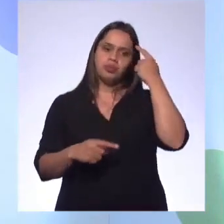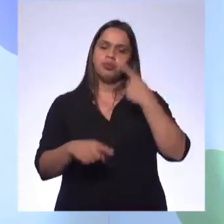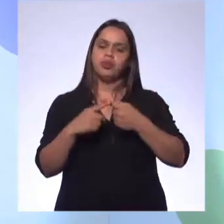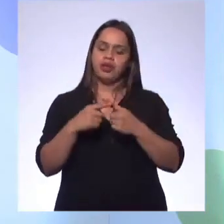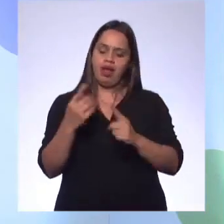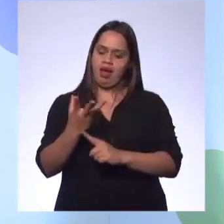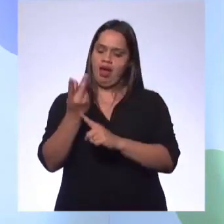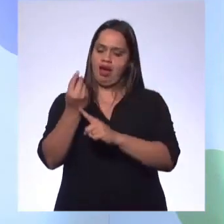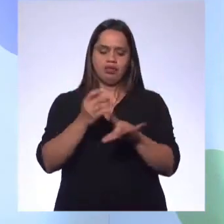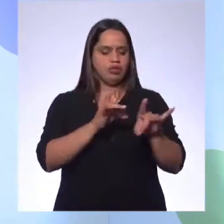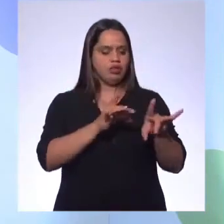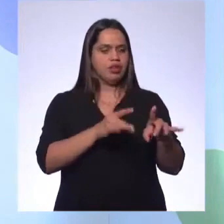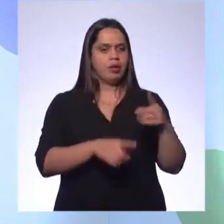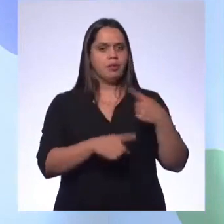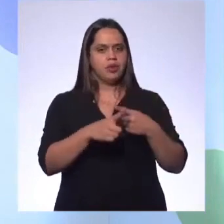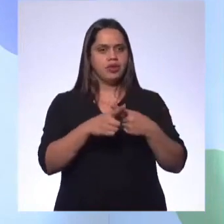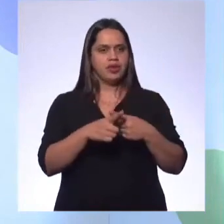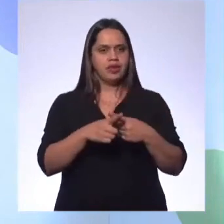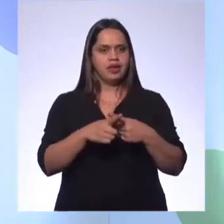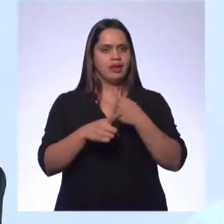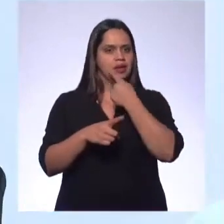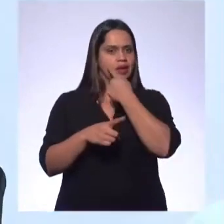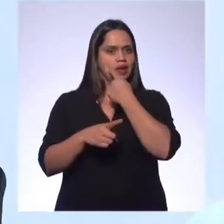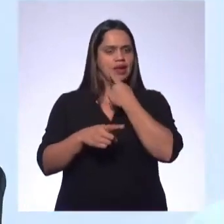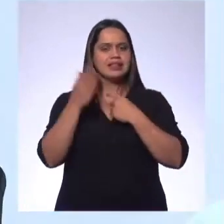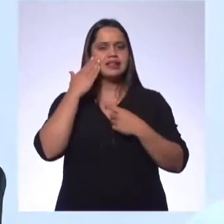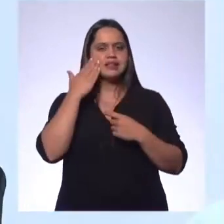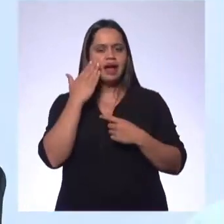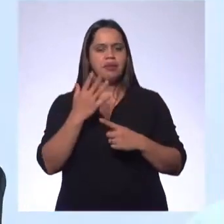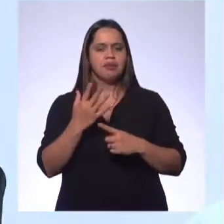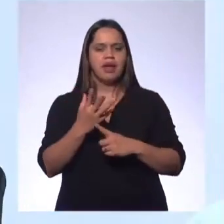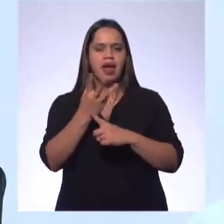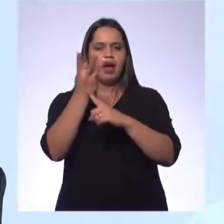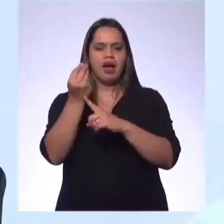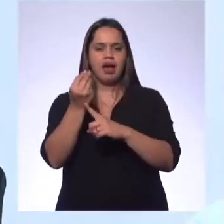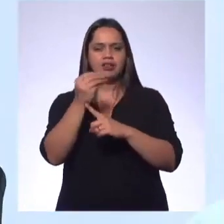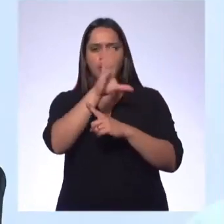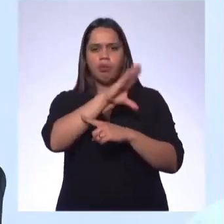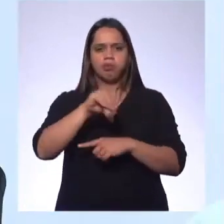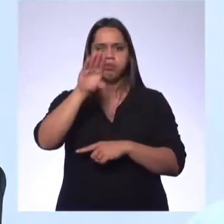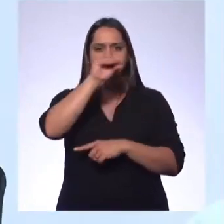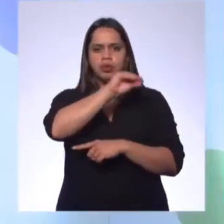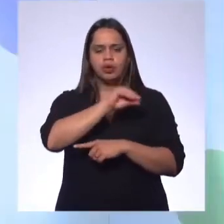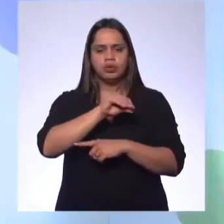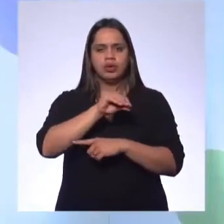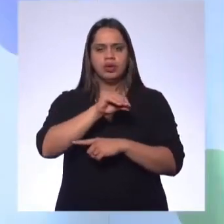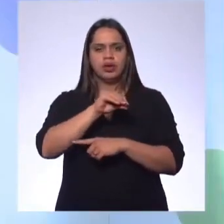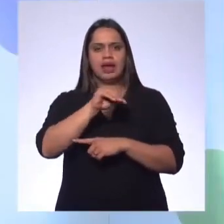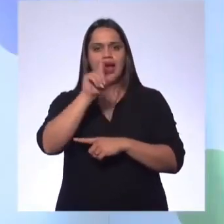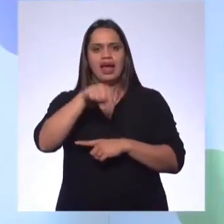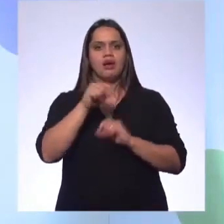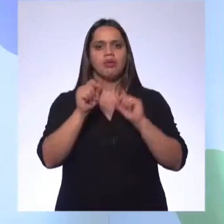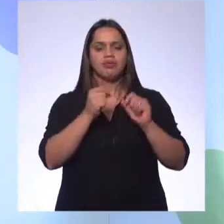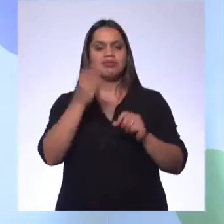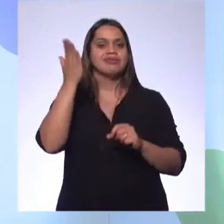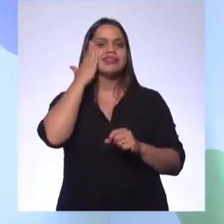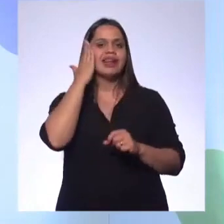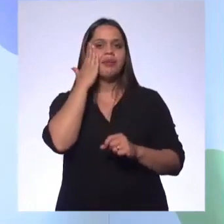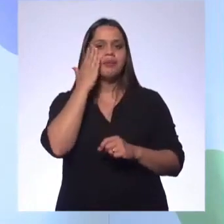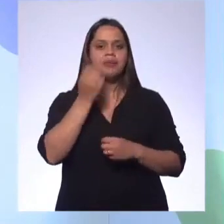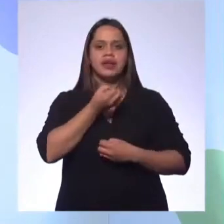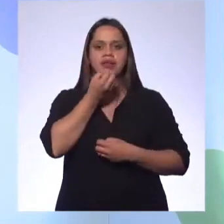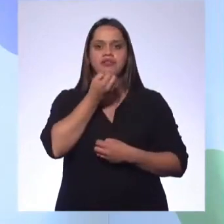arte. Existe a arte, criação. A arte da oratória, né? A arte da oratória é o saber falar,